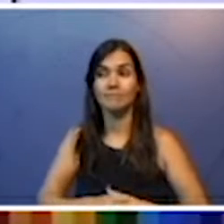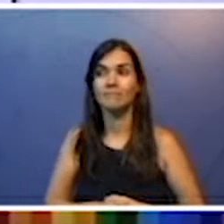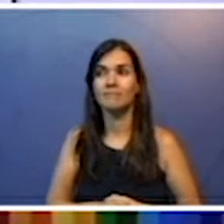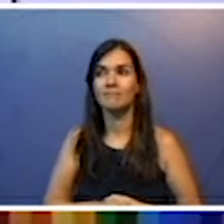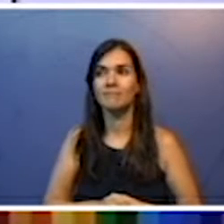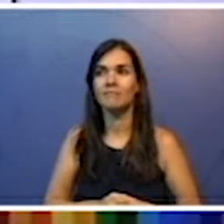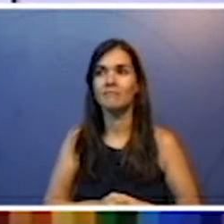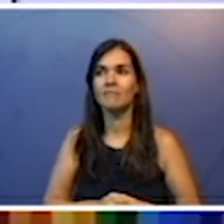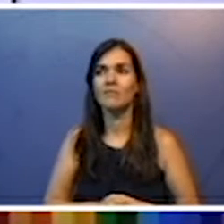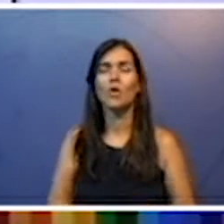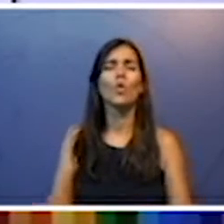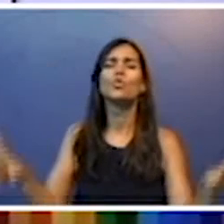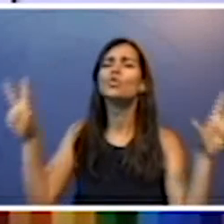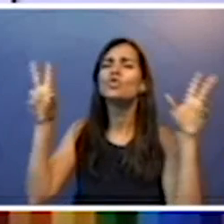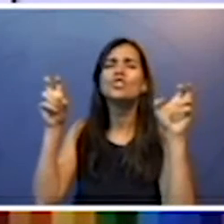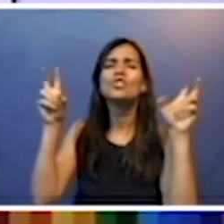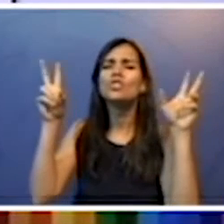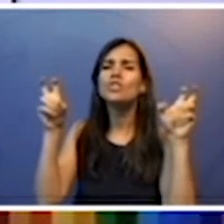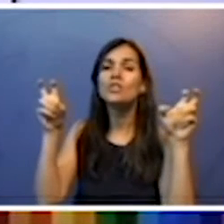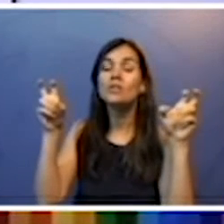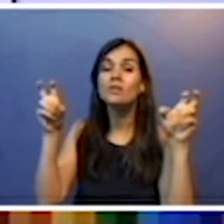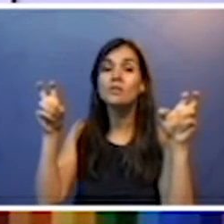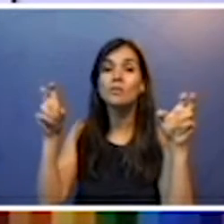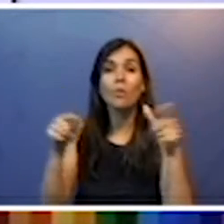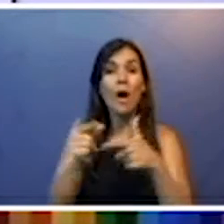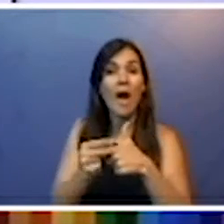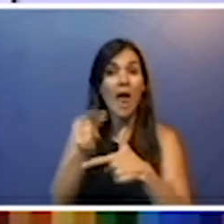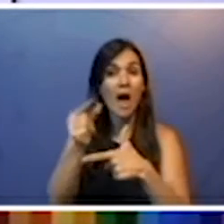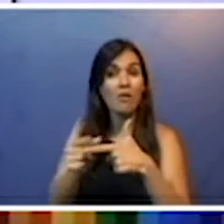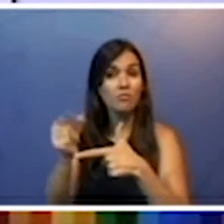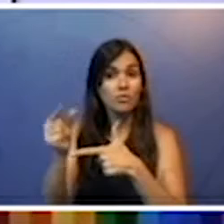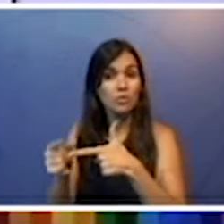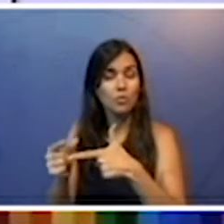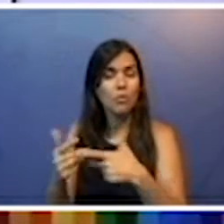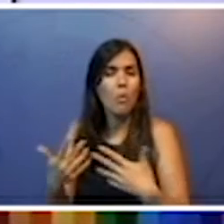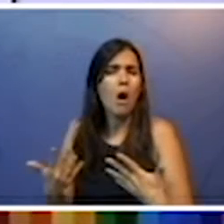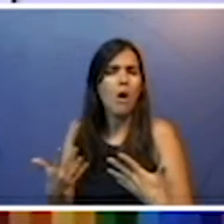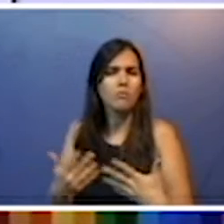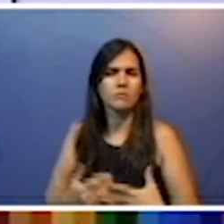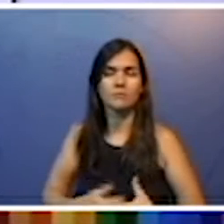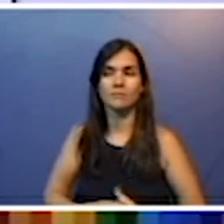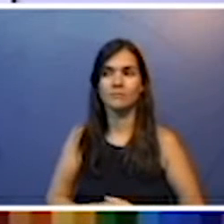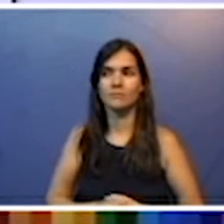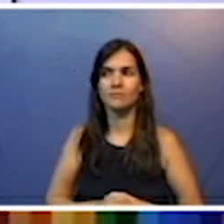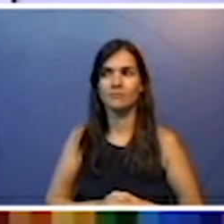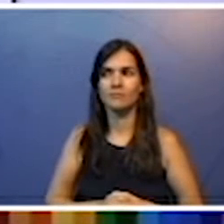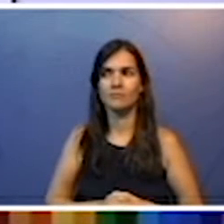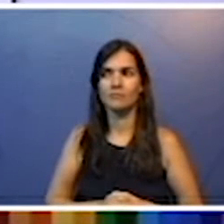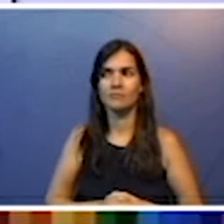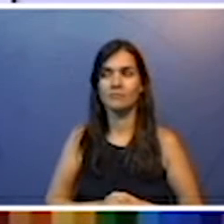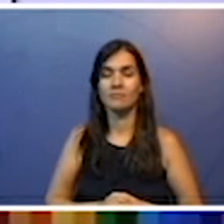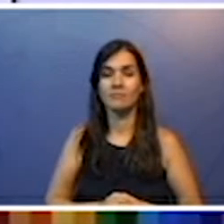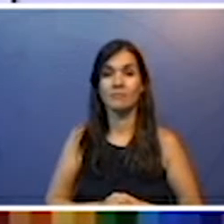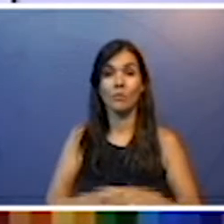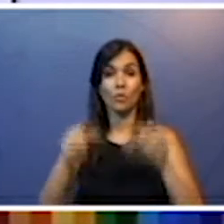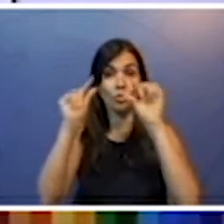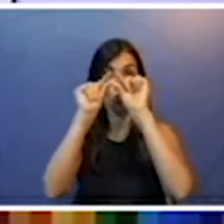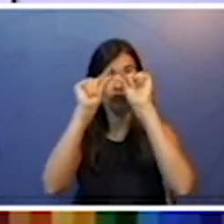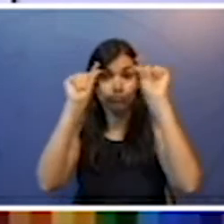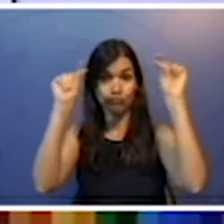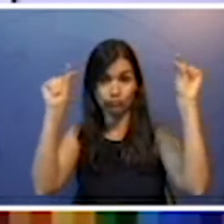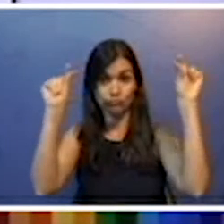O título do gráfico é o nome desse gráfico. Olha que o nome está em cima,